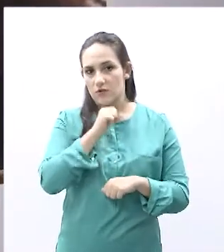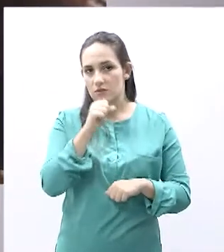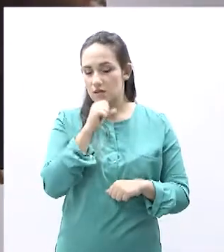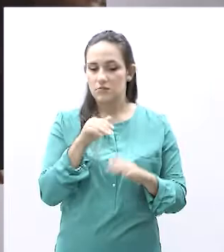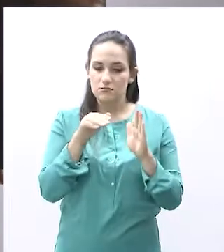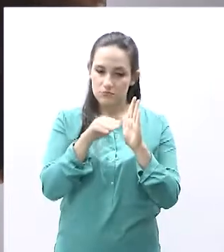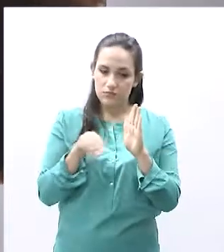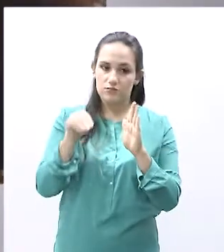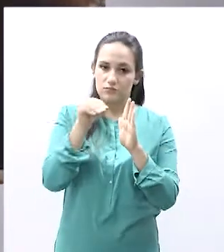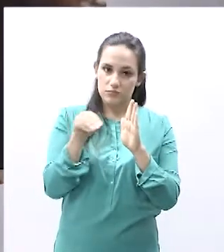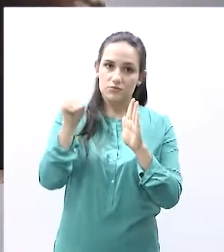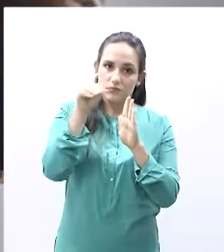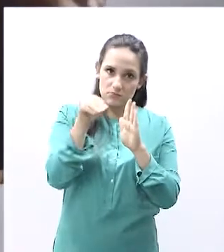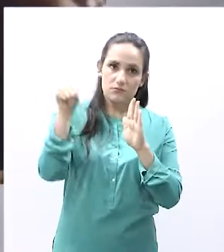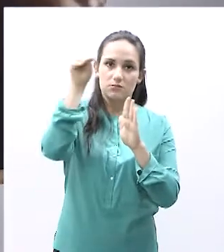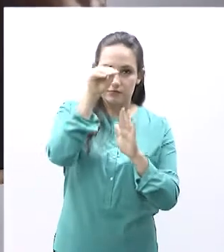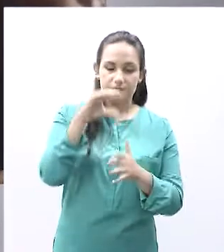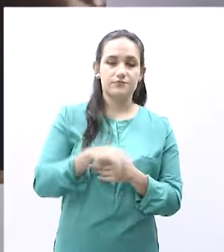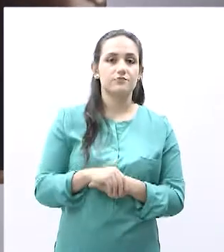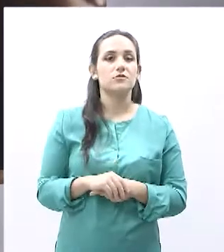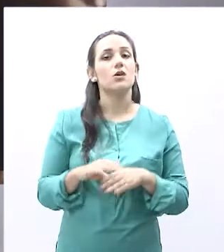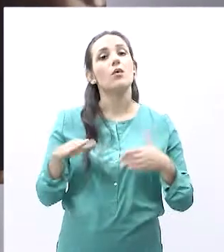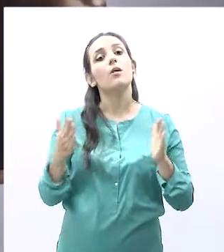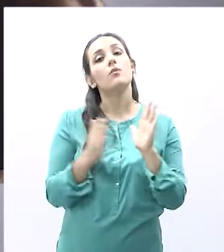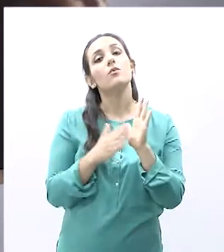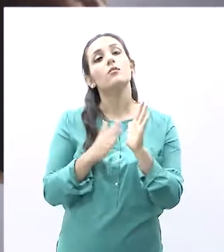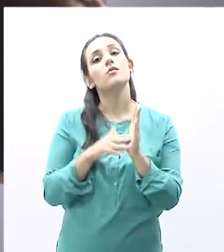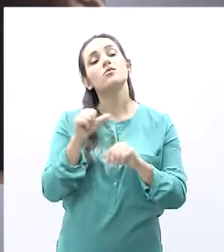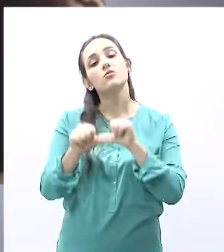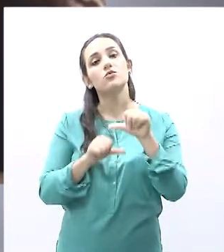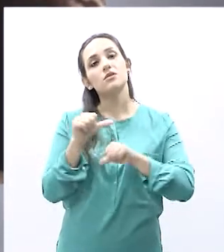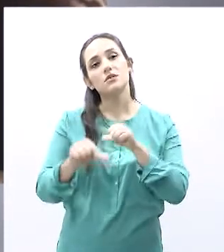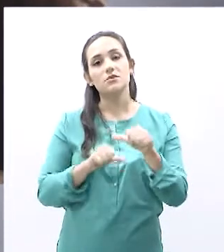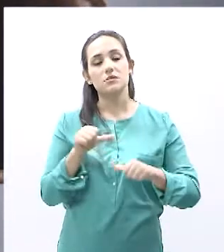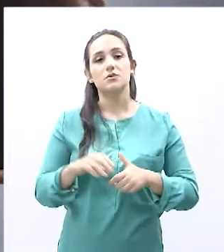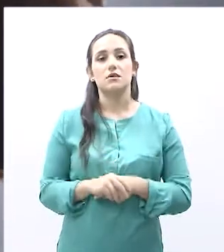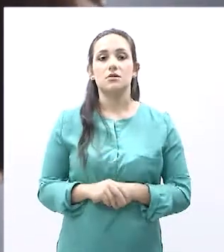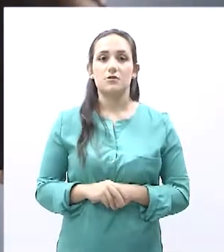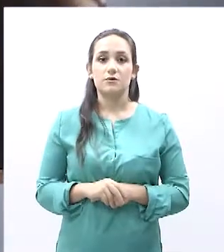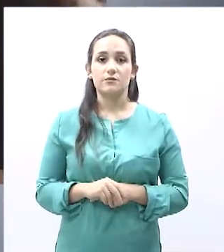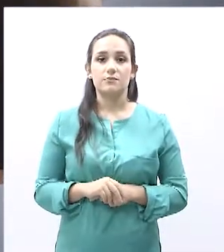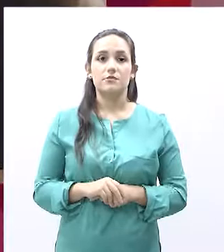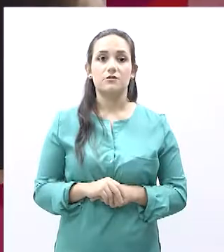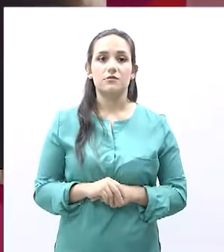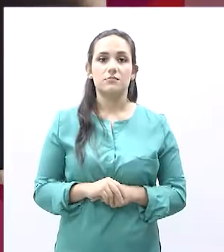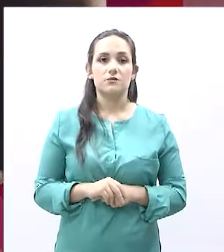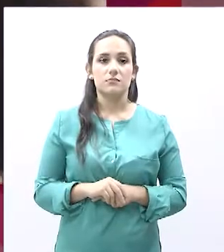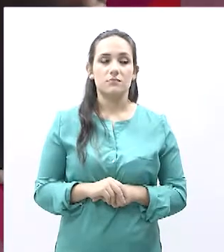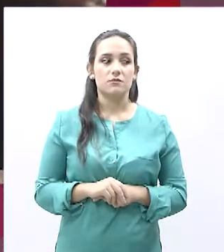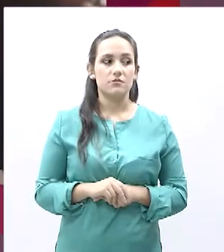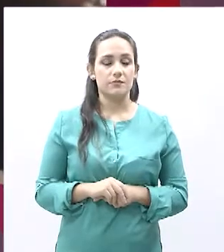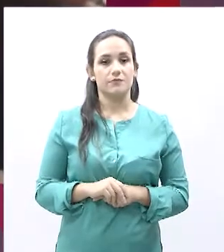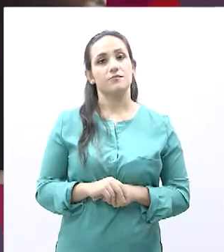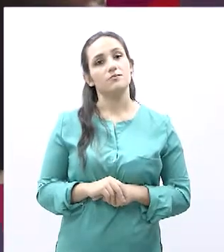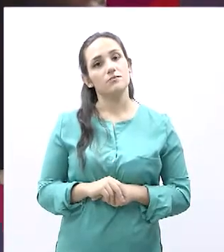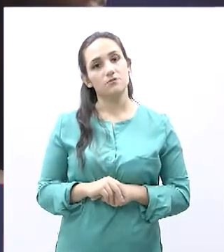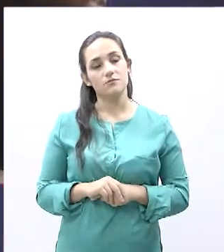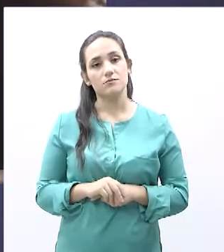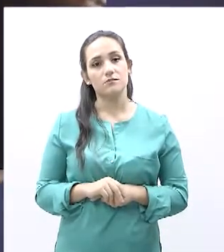vai ganhar tempo aí, mas a previsão de mudança da pensão por morte, ela não